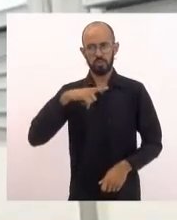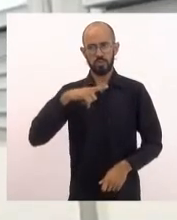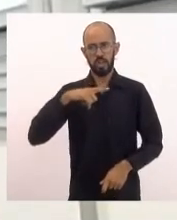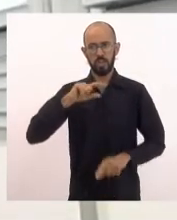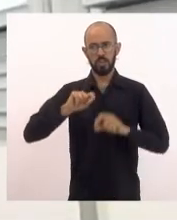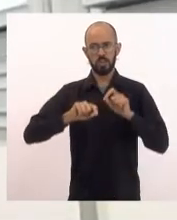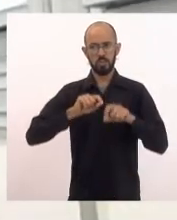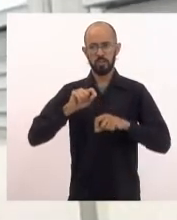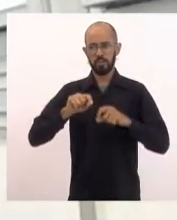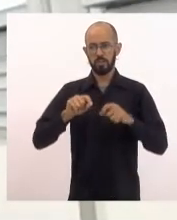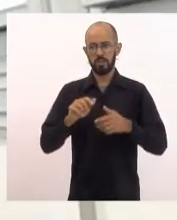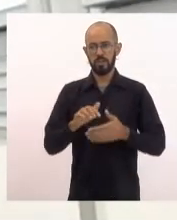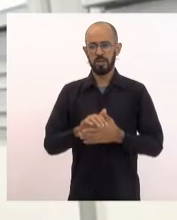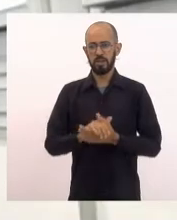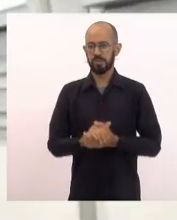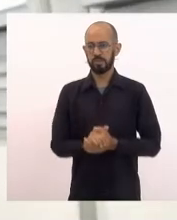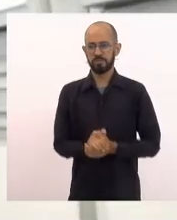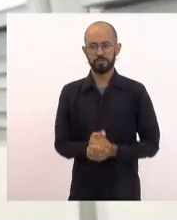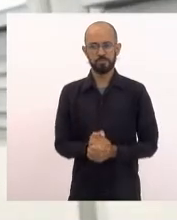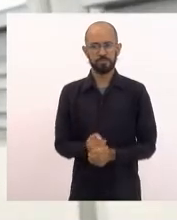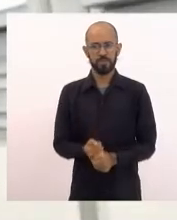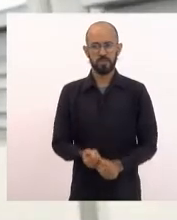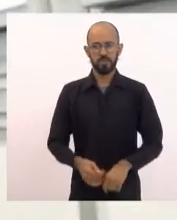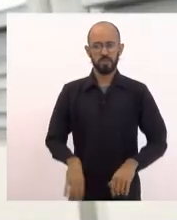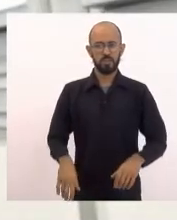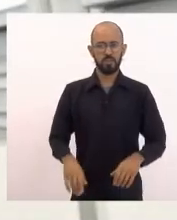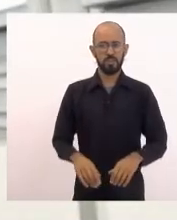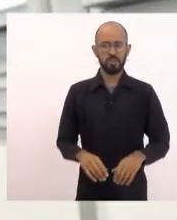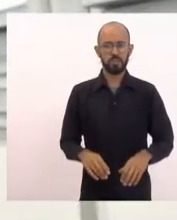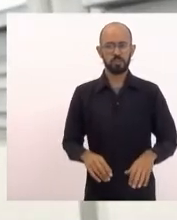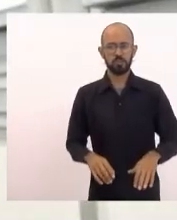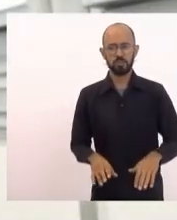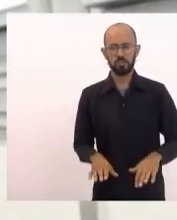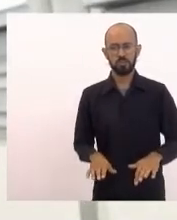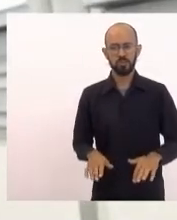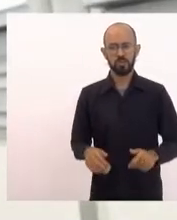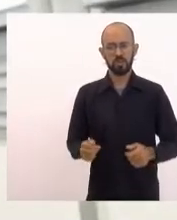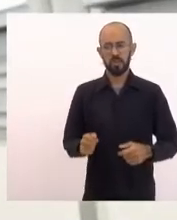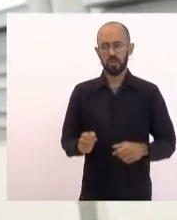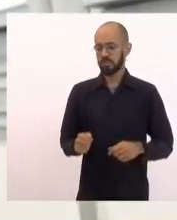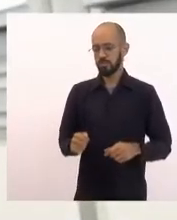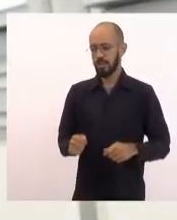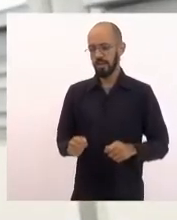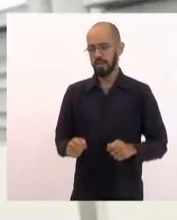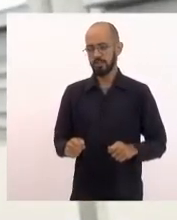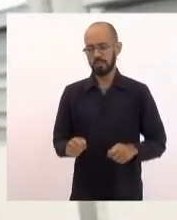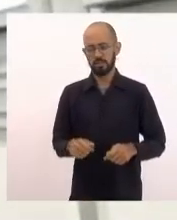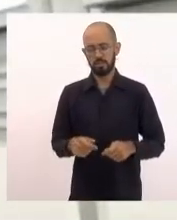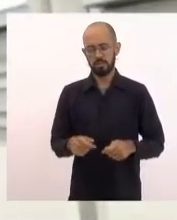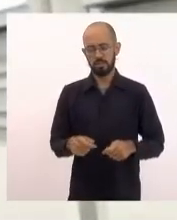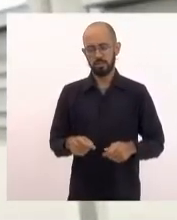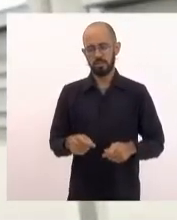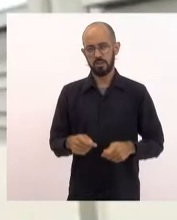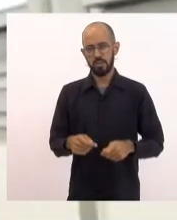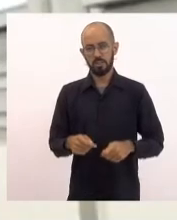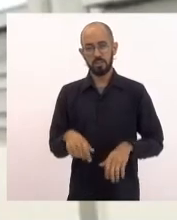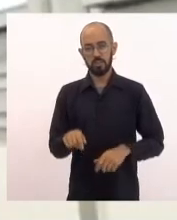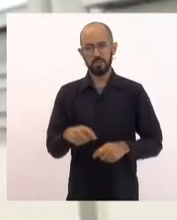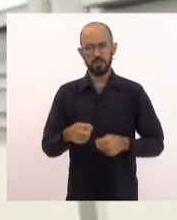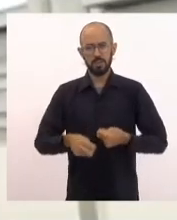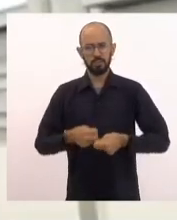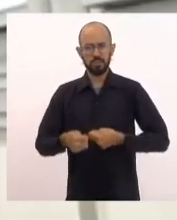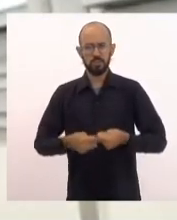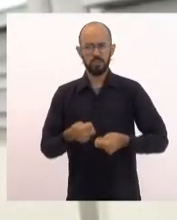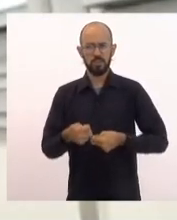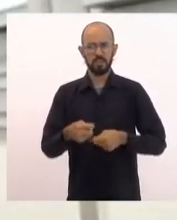a elite do atraso, uma elite econômica e social que ficou parada no modelo colonial